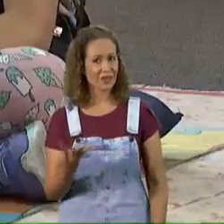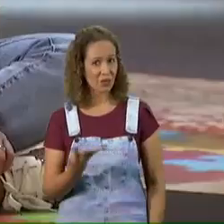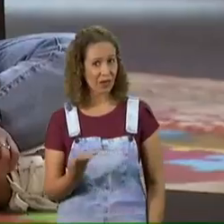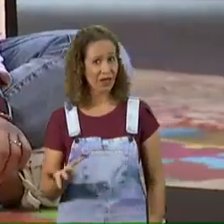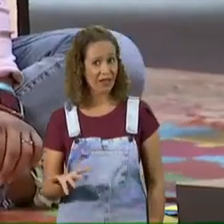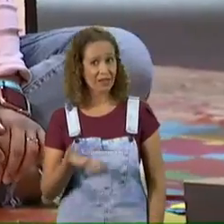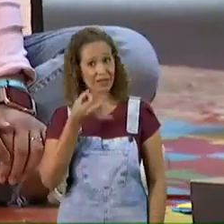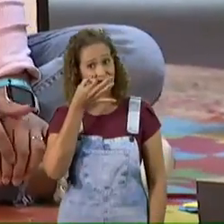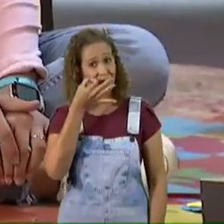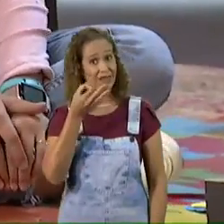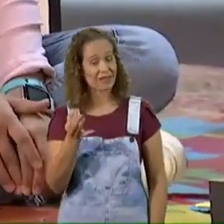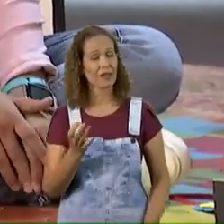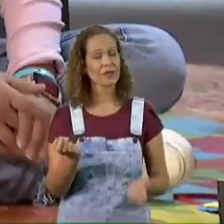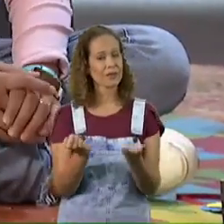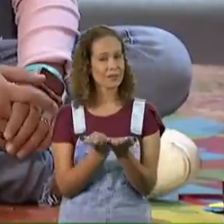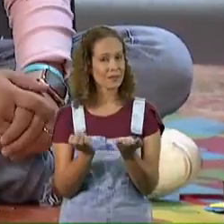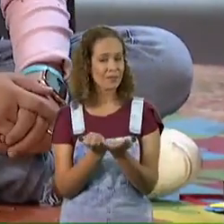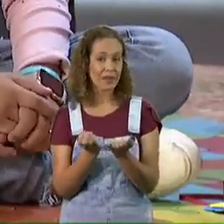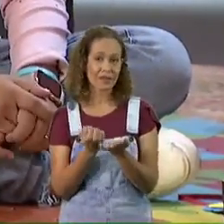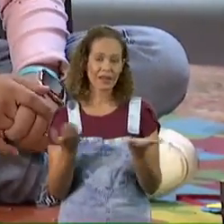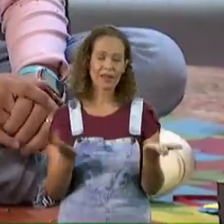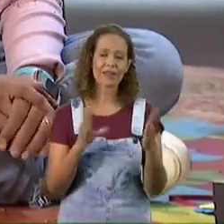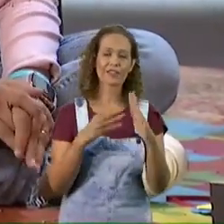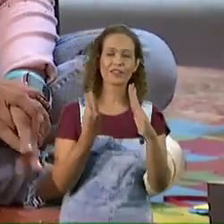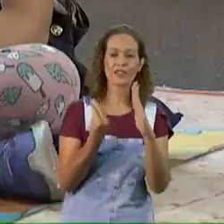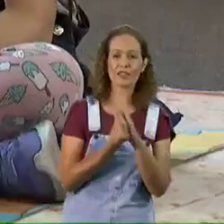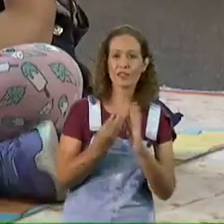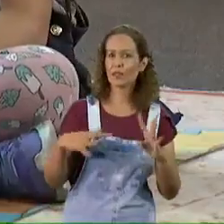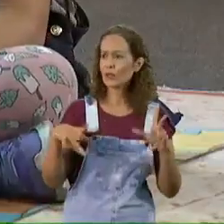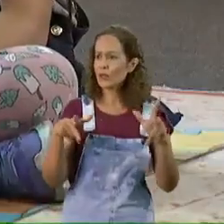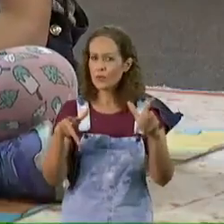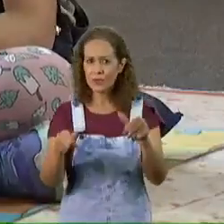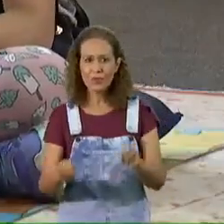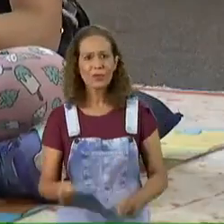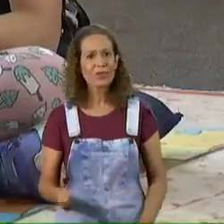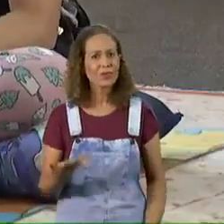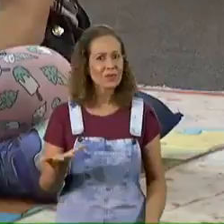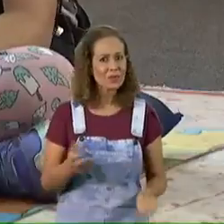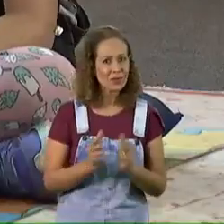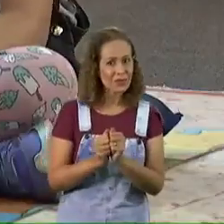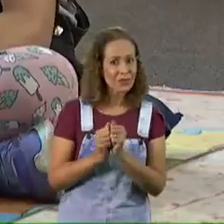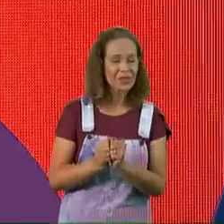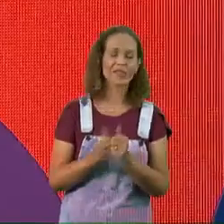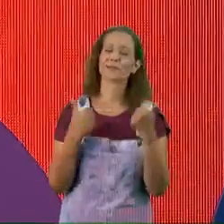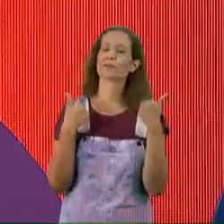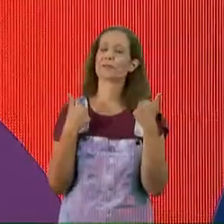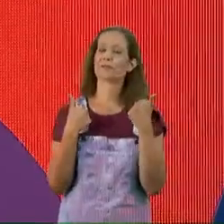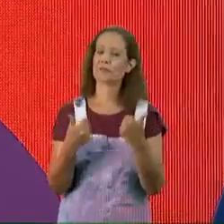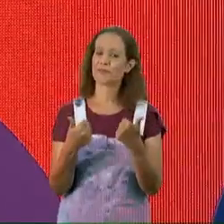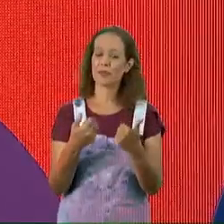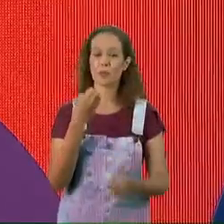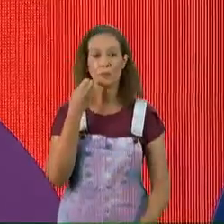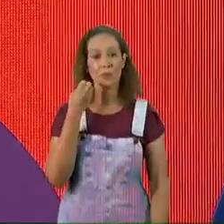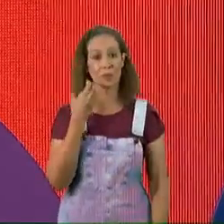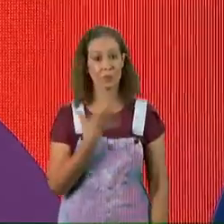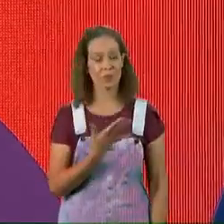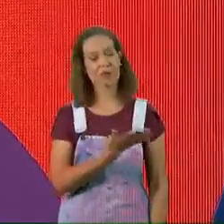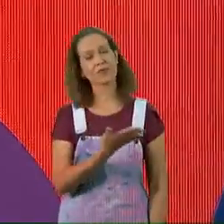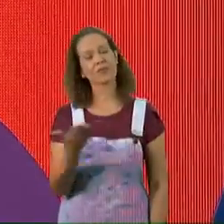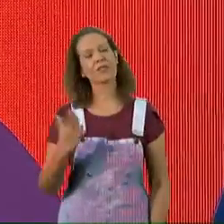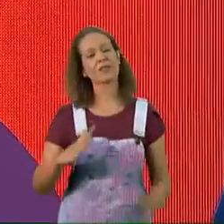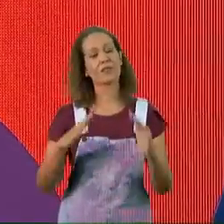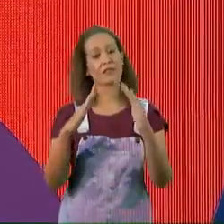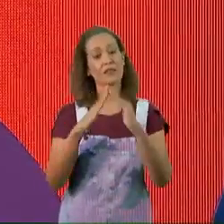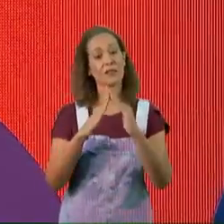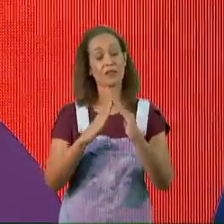ligadinhos aqui na Escola Bíblica, no GC, todo mundo inseridos aí? Muito bom, isso é muito bom mesmo. Você aí de casa